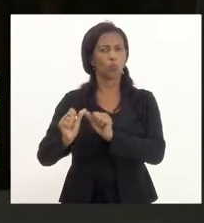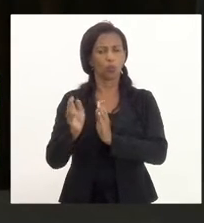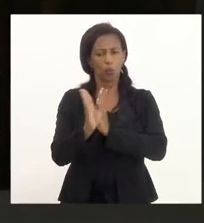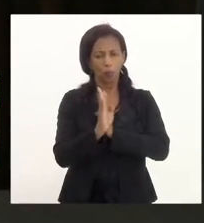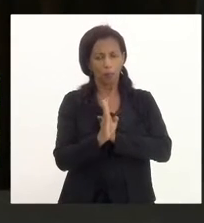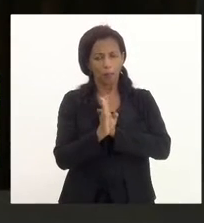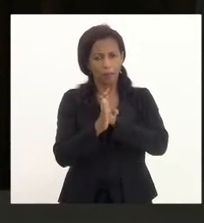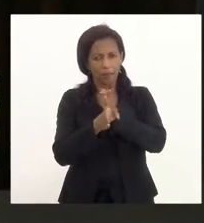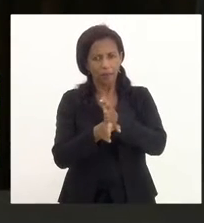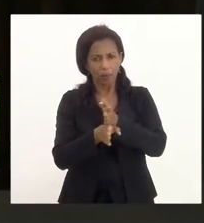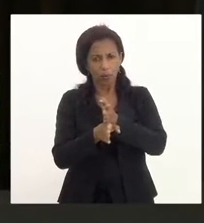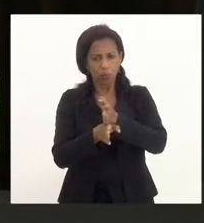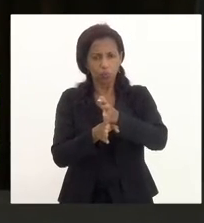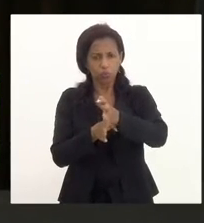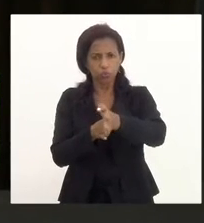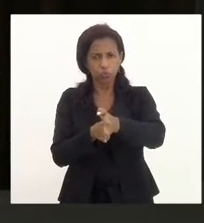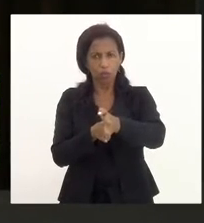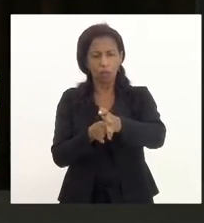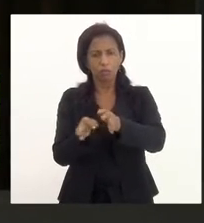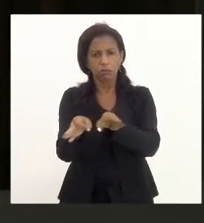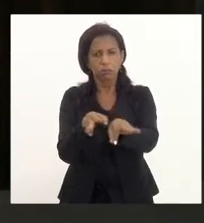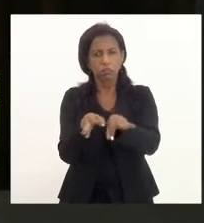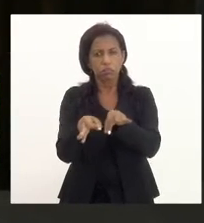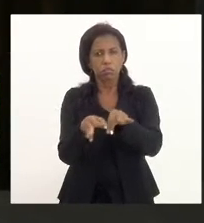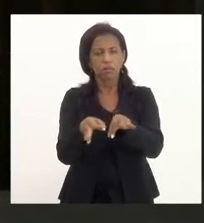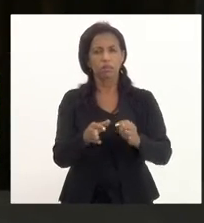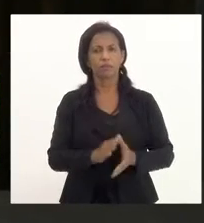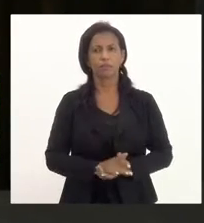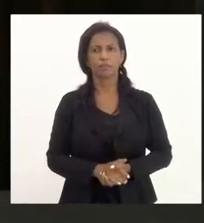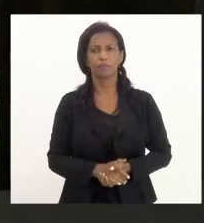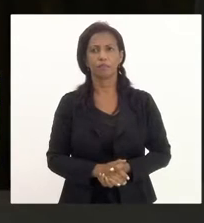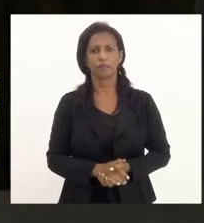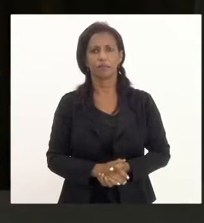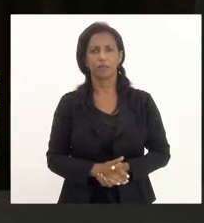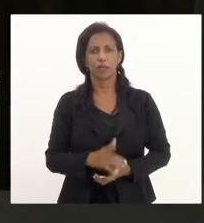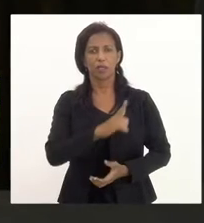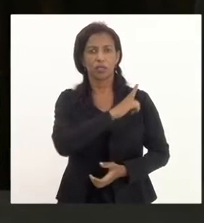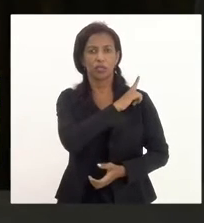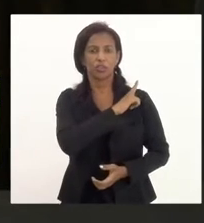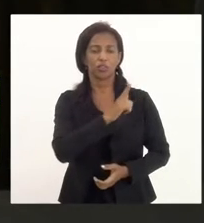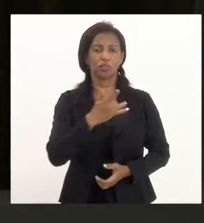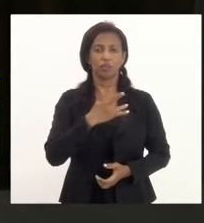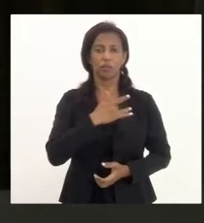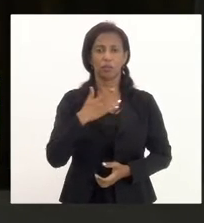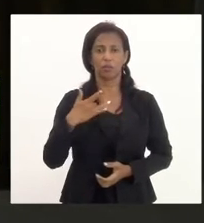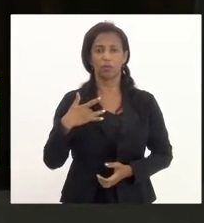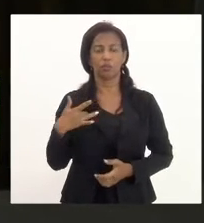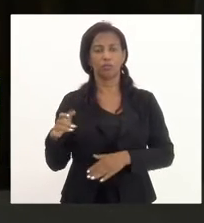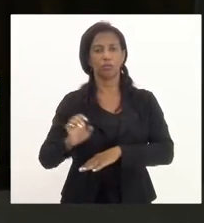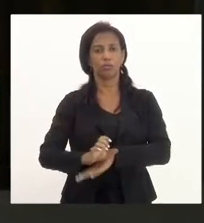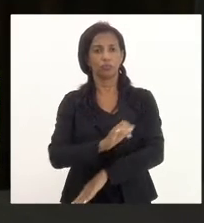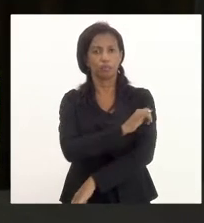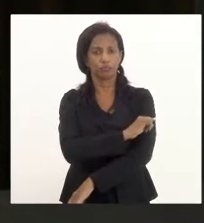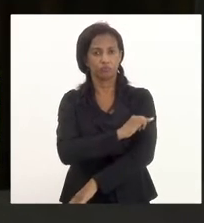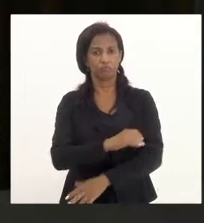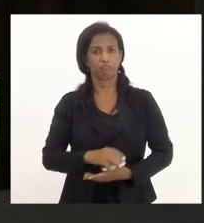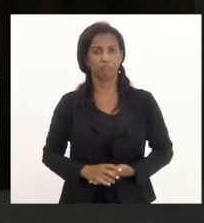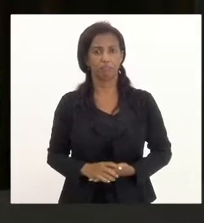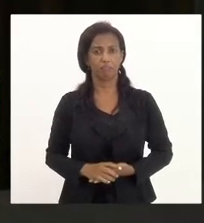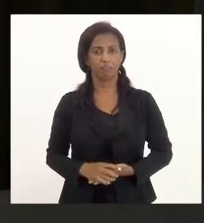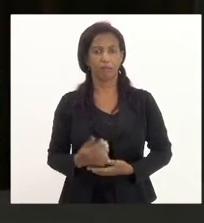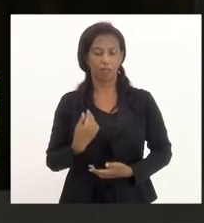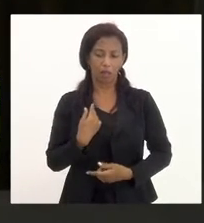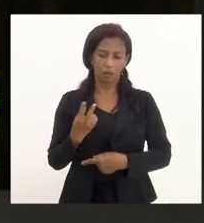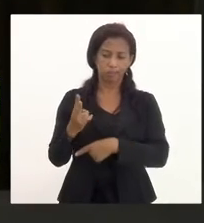perfil né É na gestão da saúde no estado do Rio de Janeiro é de ferro é